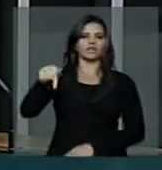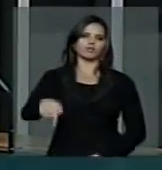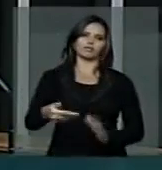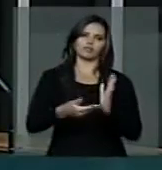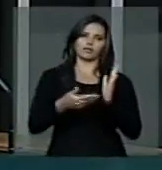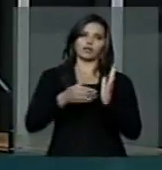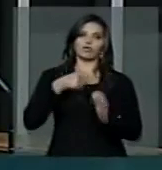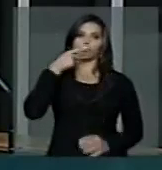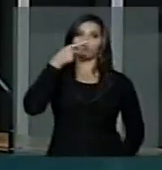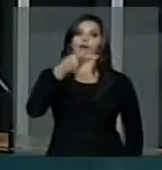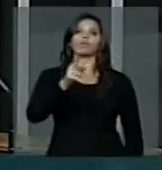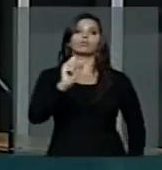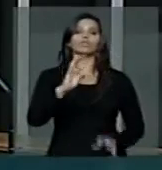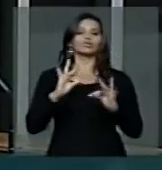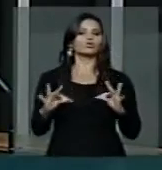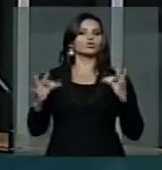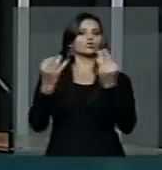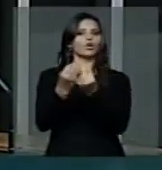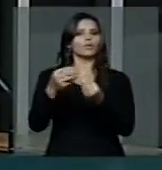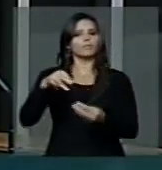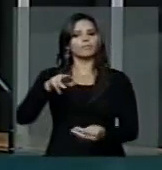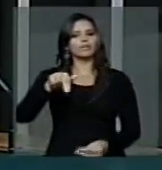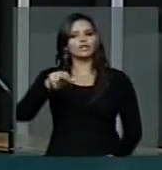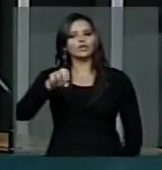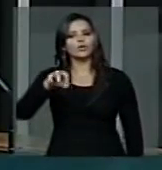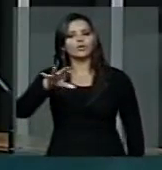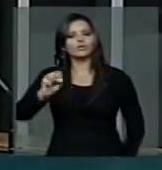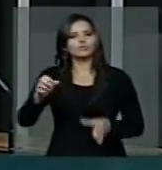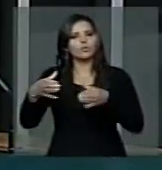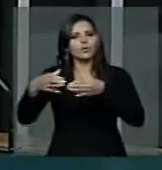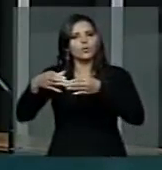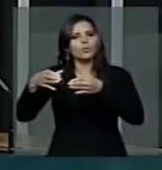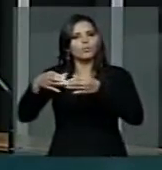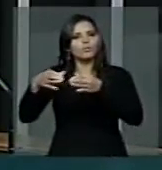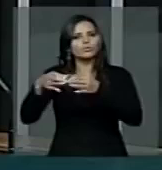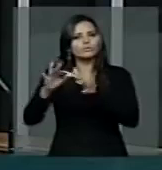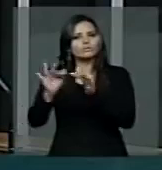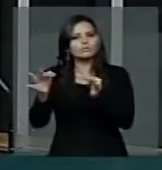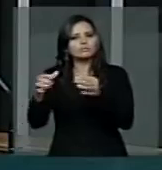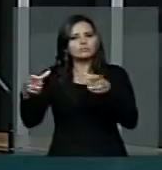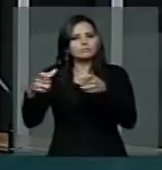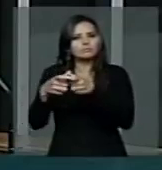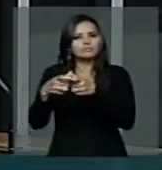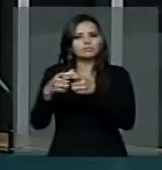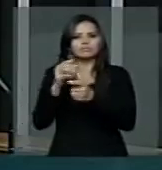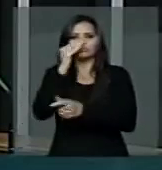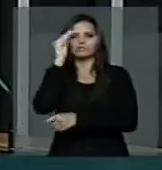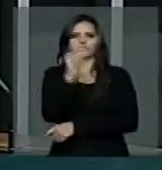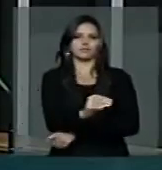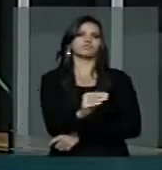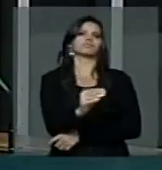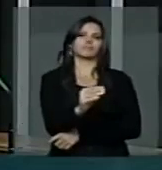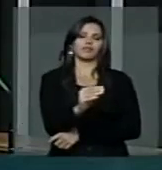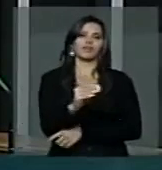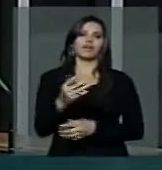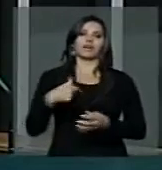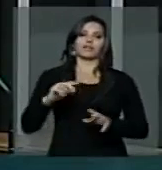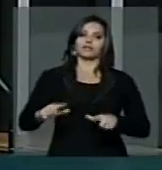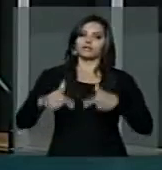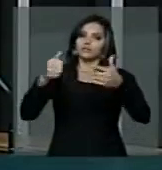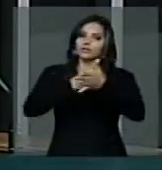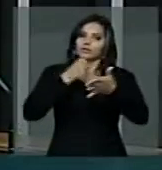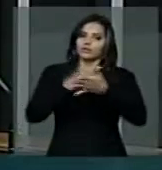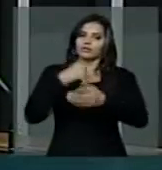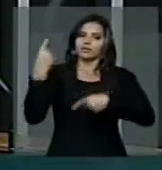E eu estou falando de todas as minorias. Fizemos ações que deram espaço para um maior debate